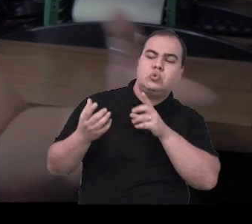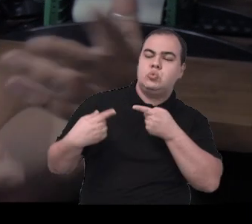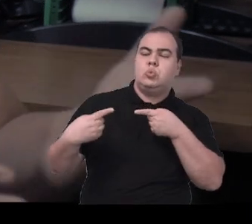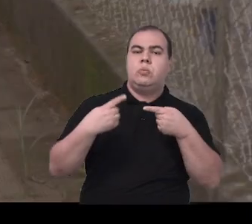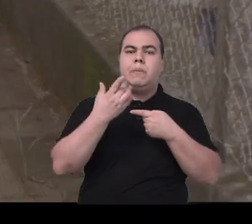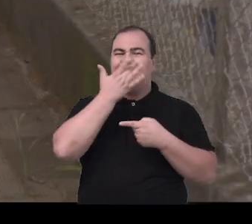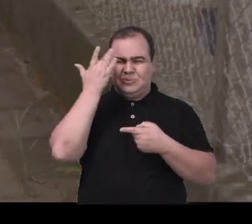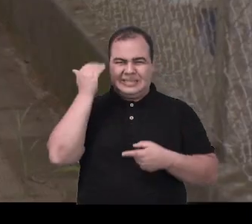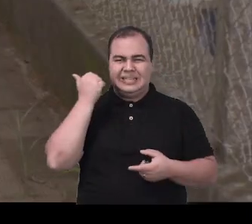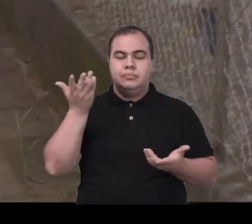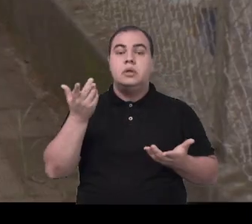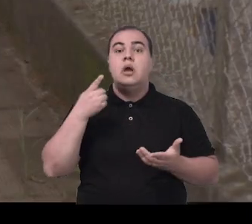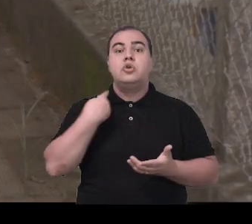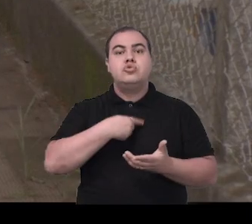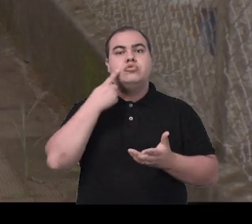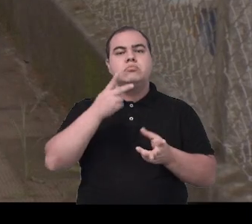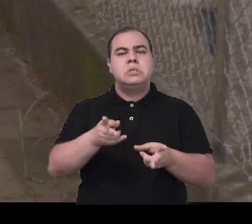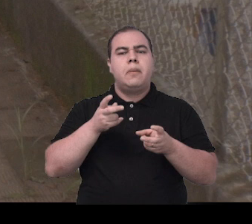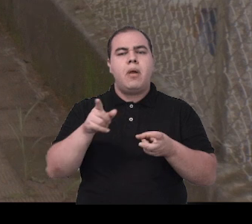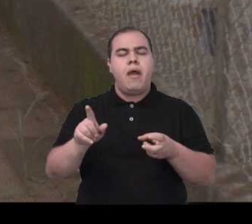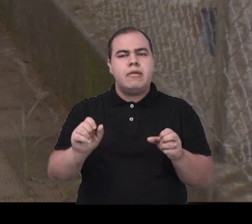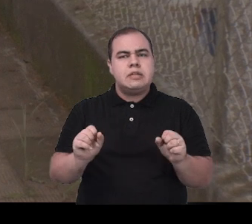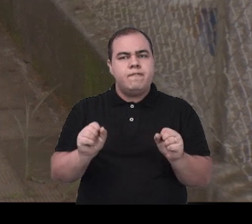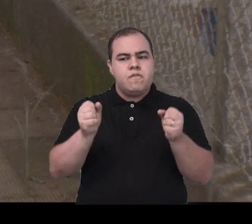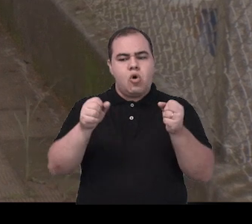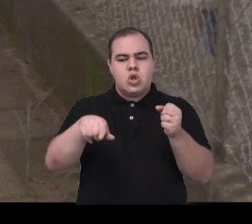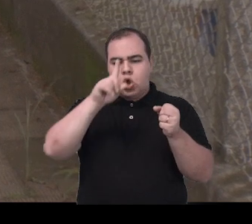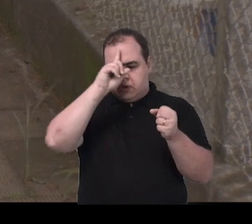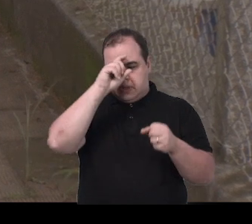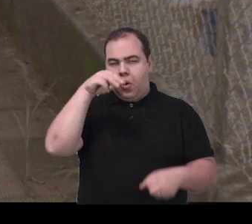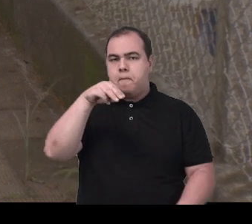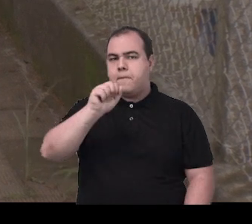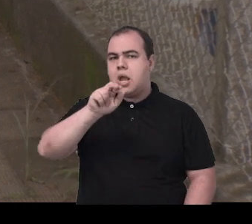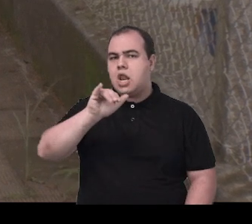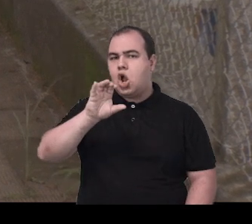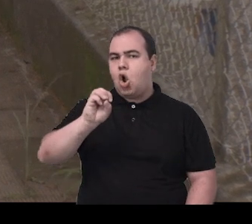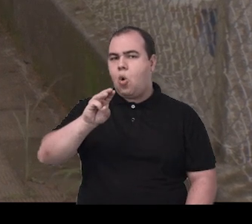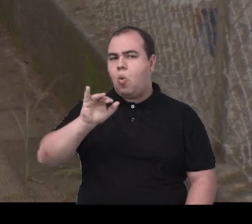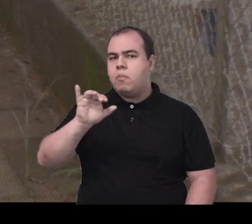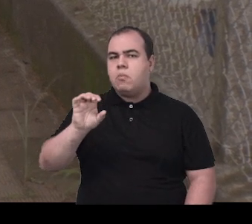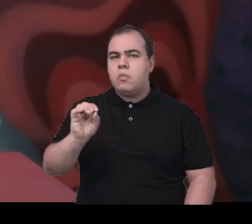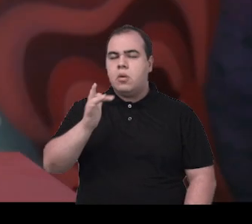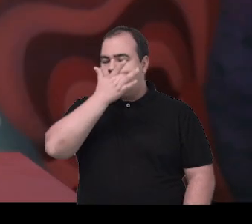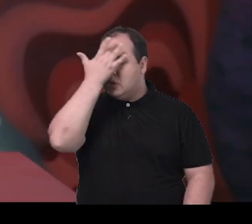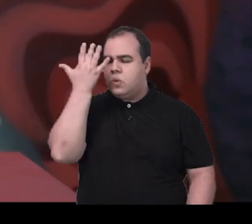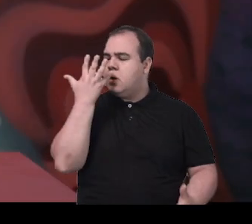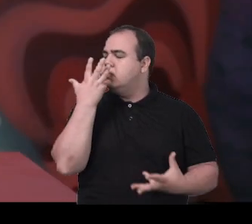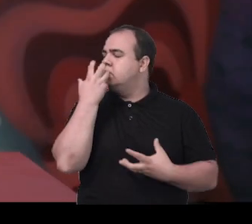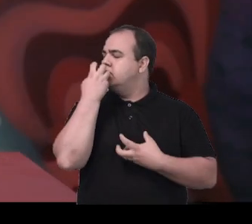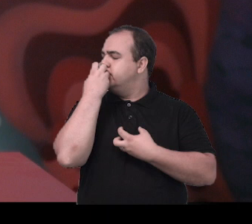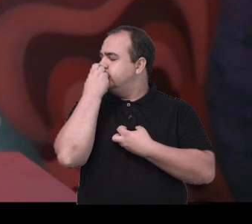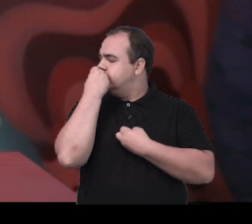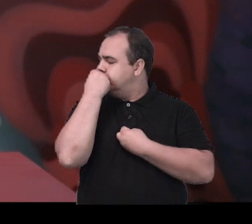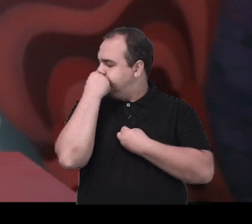com uma pessoa. A gente percebeu o quanto que essa força do manicômio fez calar mais do que as